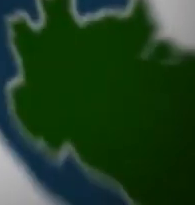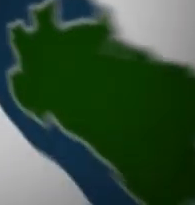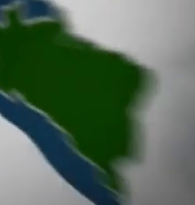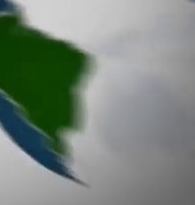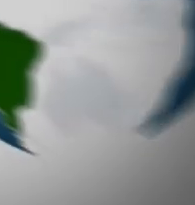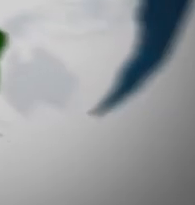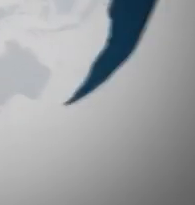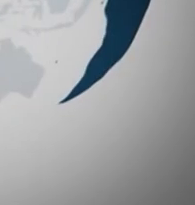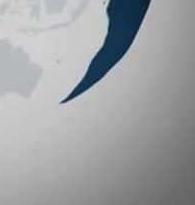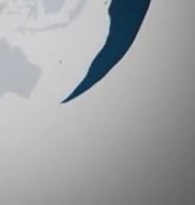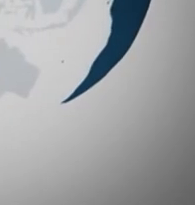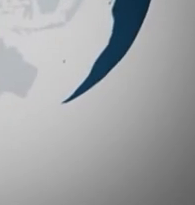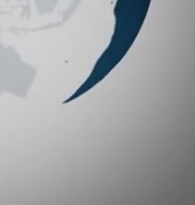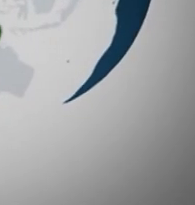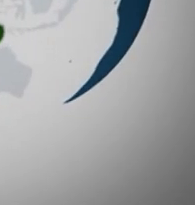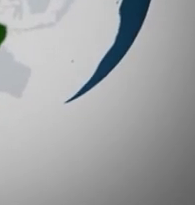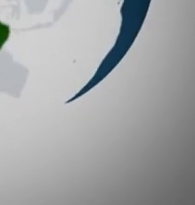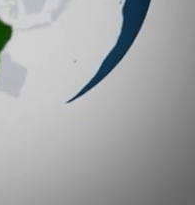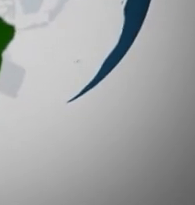o